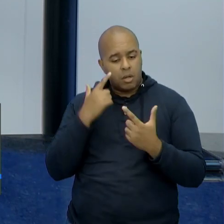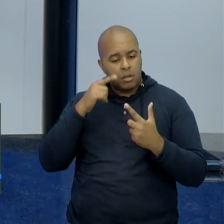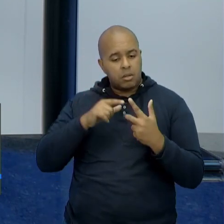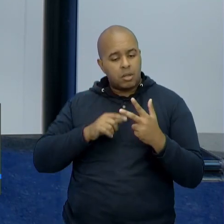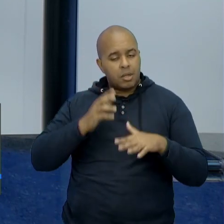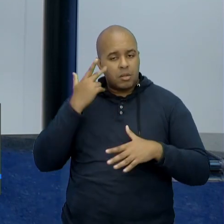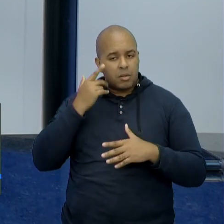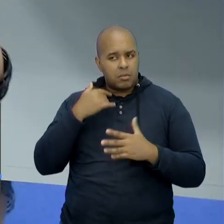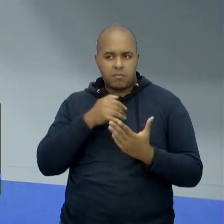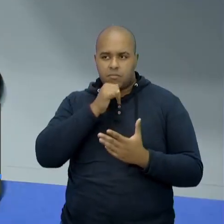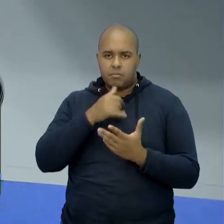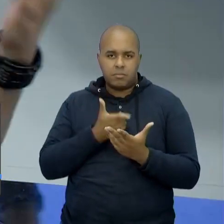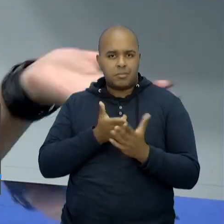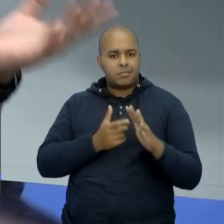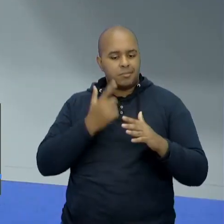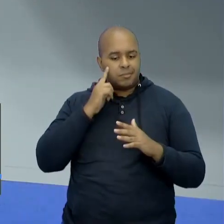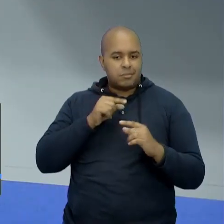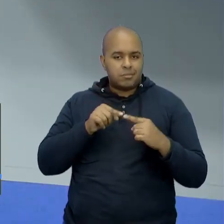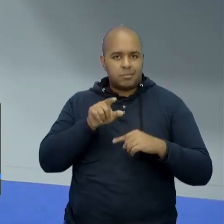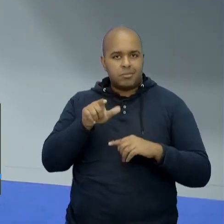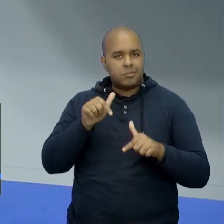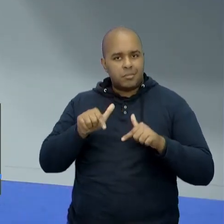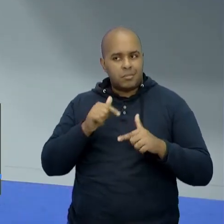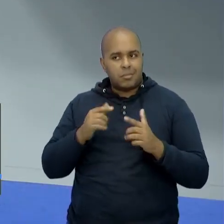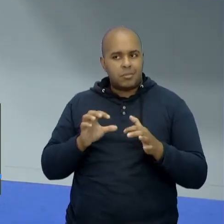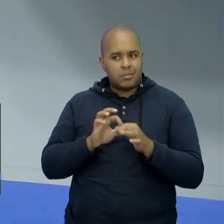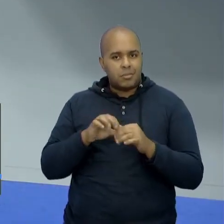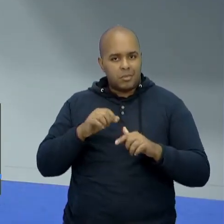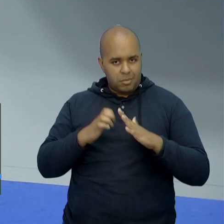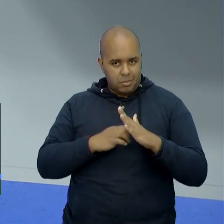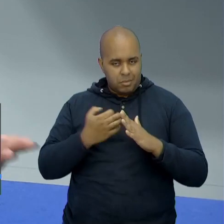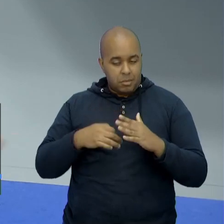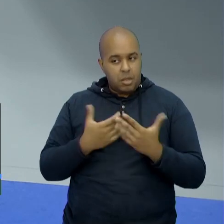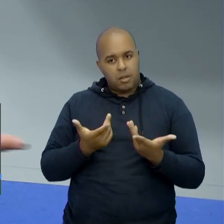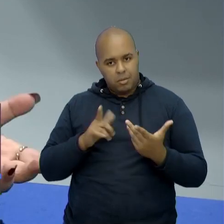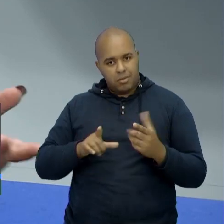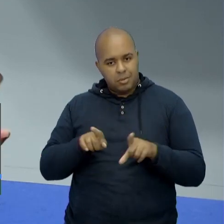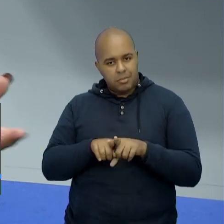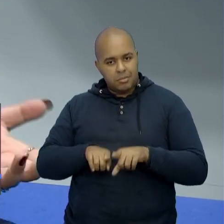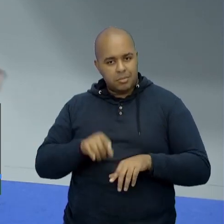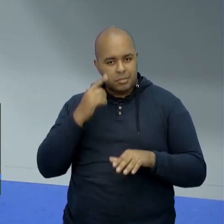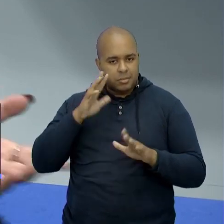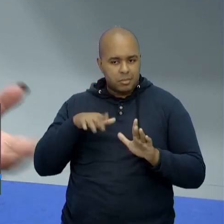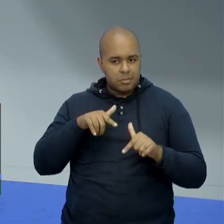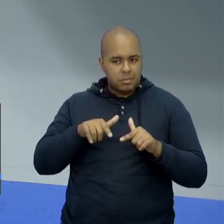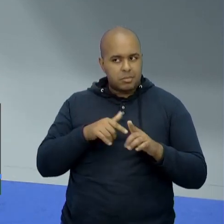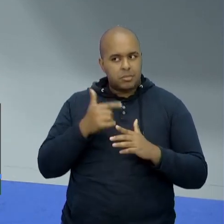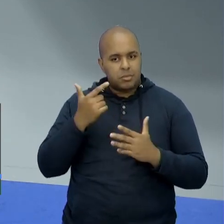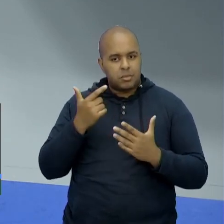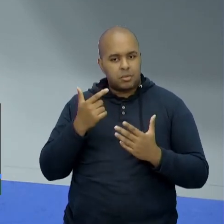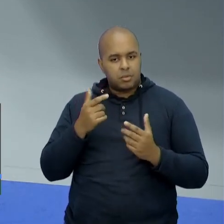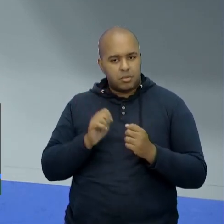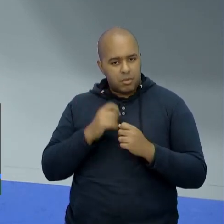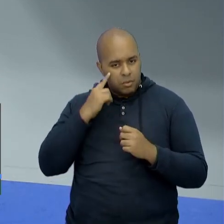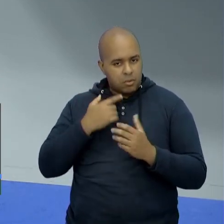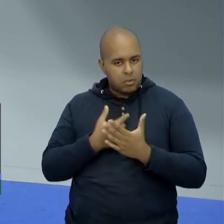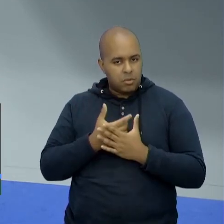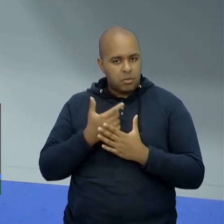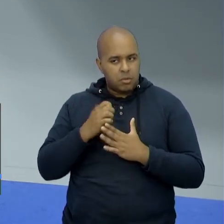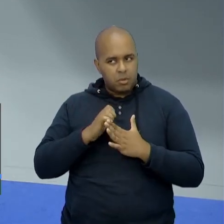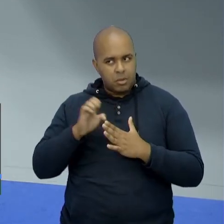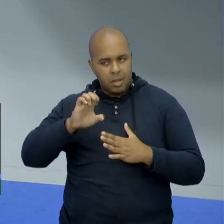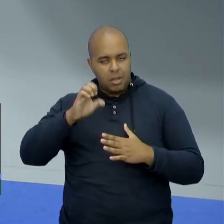normalmente, por exemplo, que no seu caso você trabalha vinculado a empresas, obviamente, né, você já trabalhou também com Estado